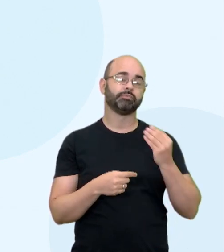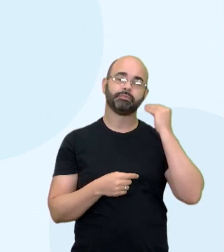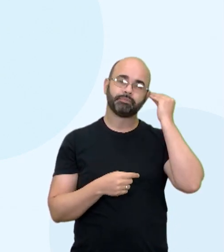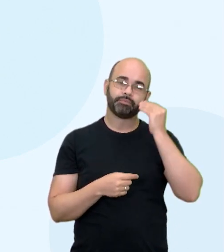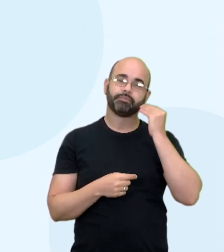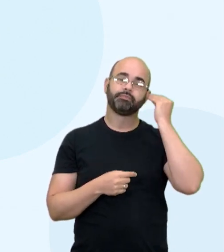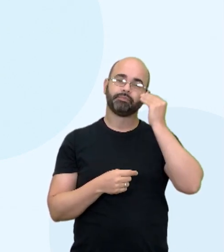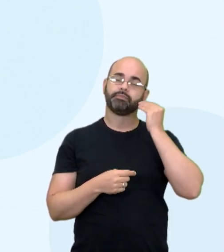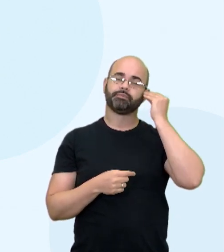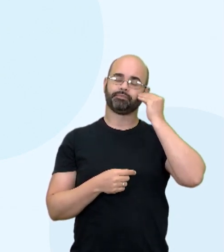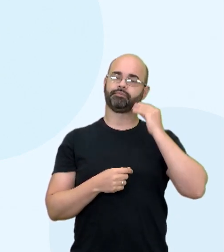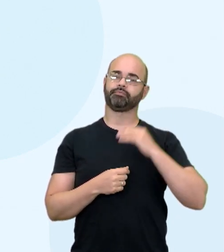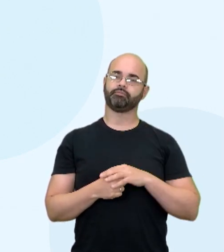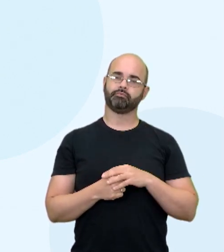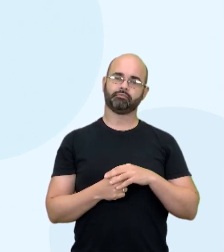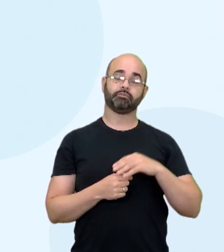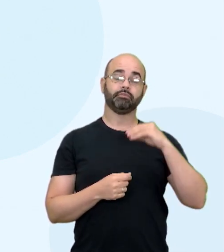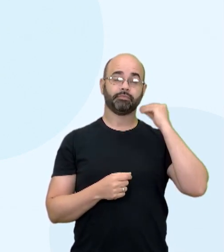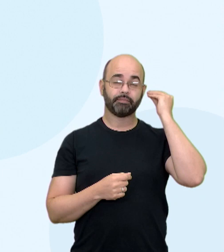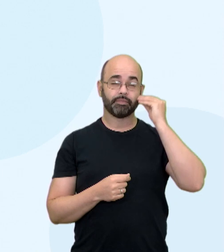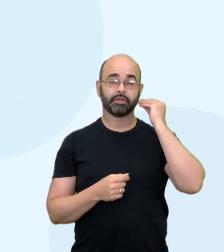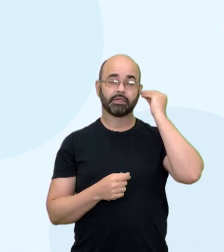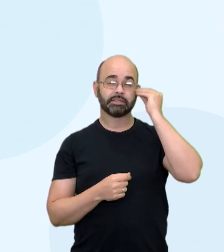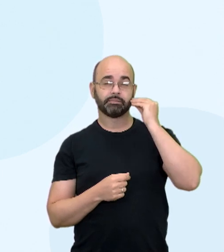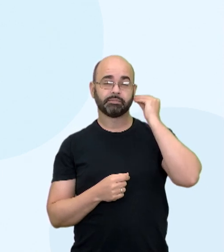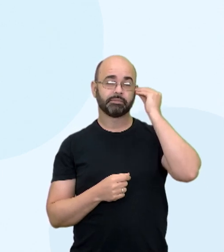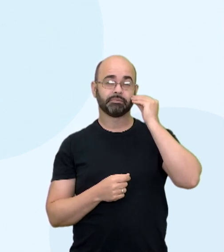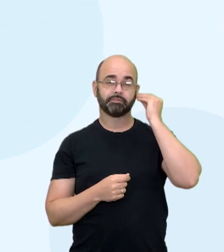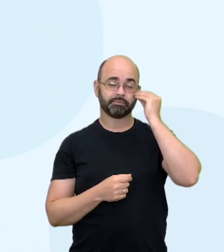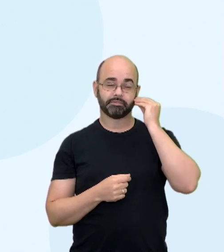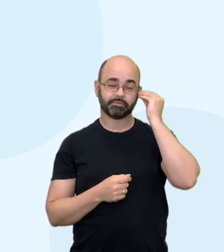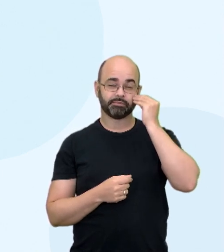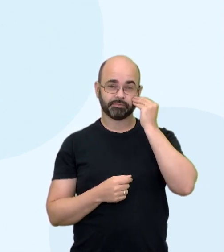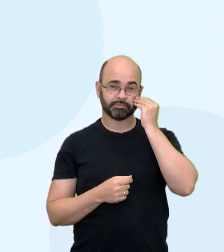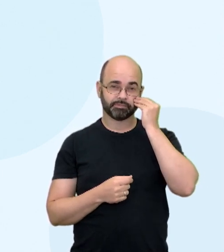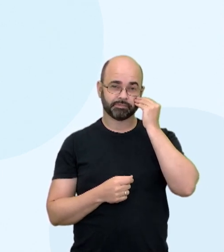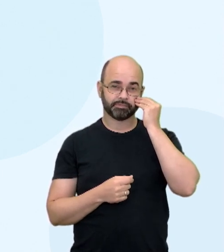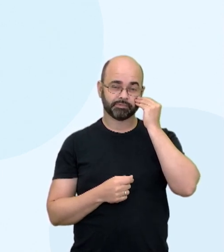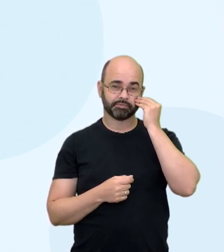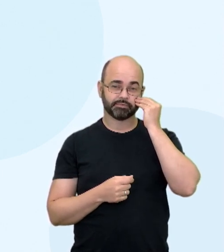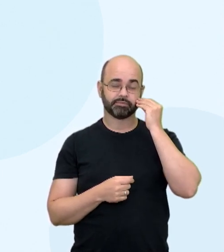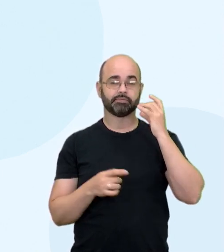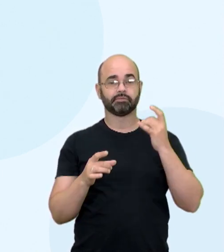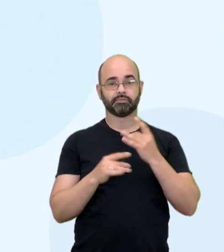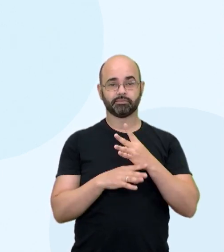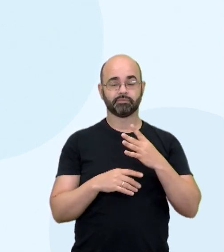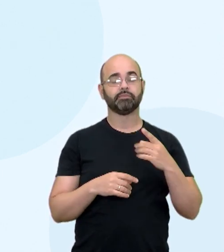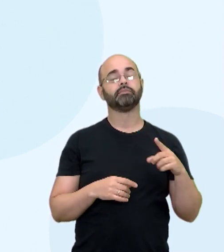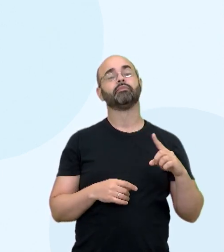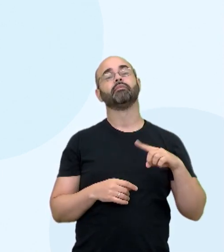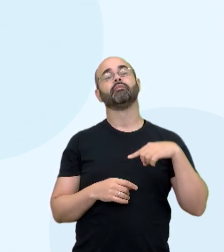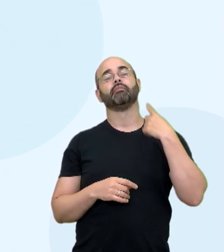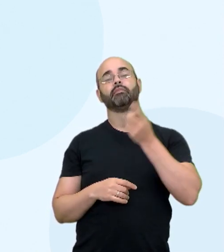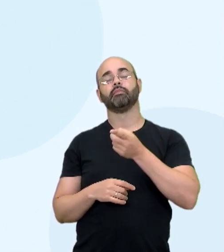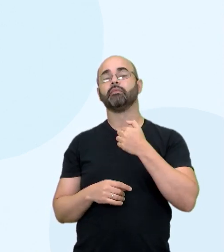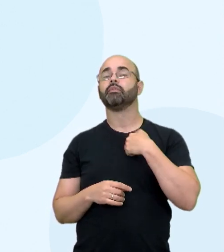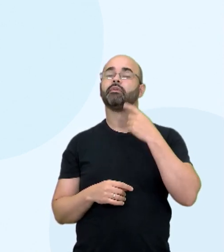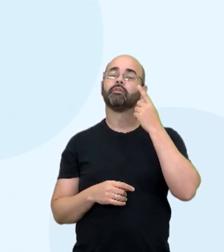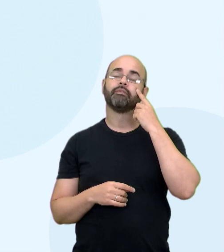experimentação. A experimentação me dará elementos para que eu possa, afinal de